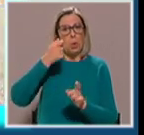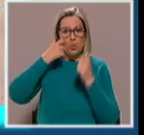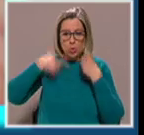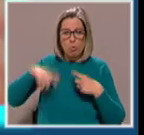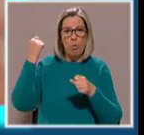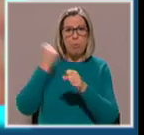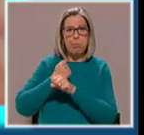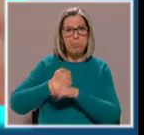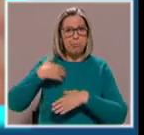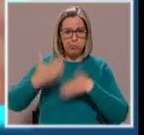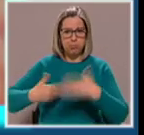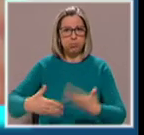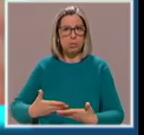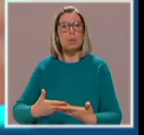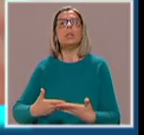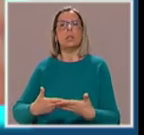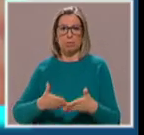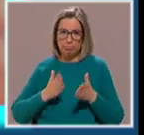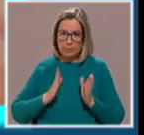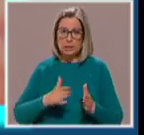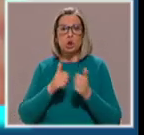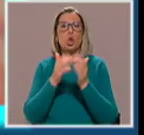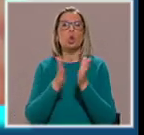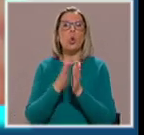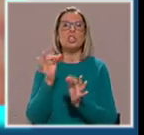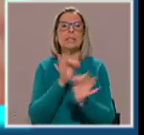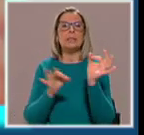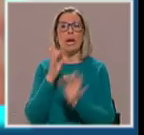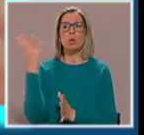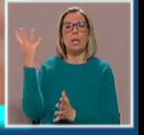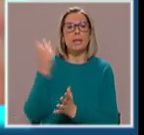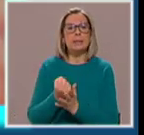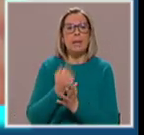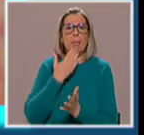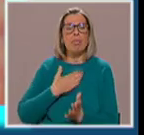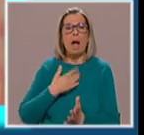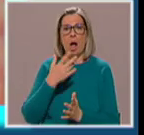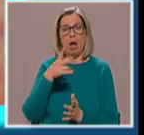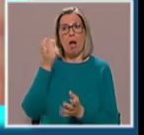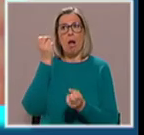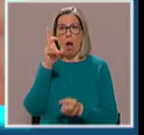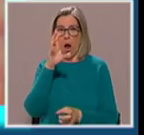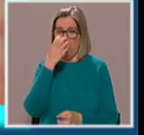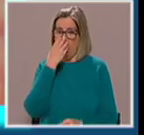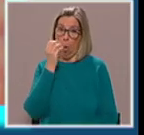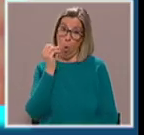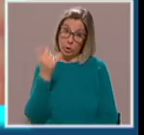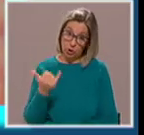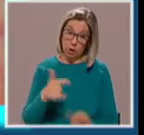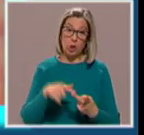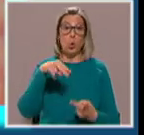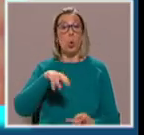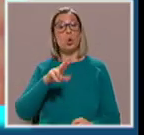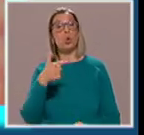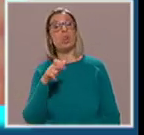necessário que chegue a todas as células oxigênio e nutrientes. É importante também que sejam removidos